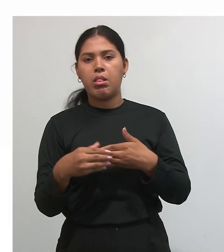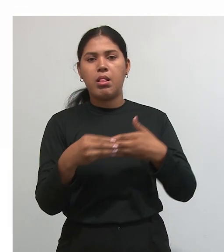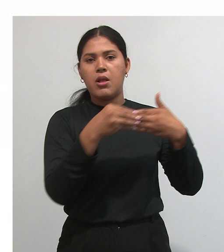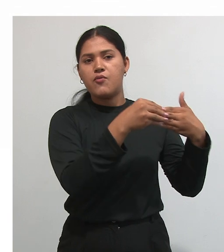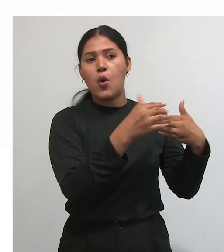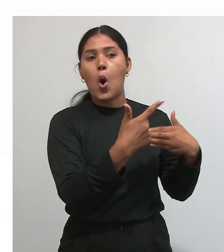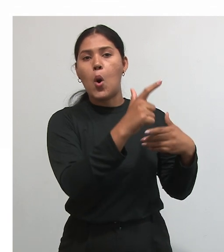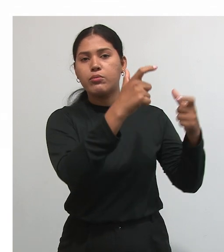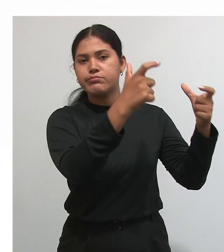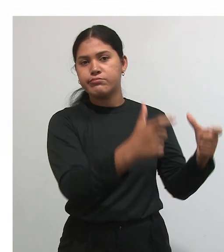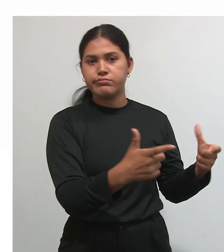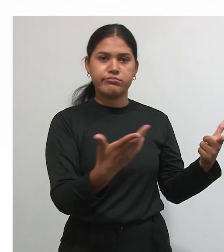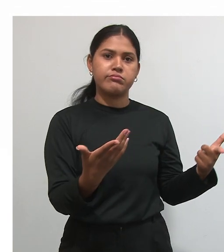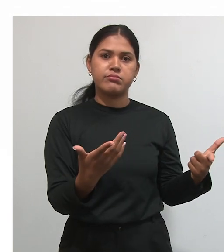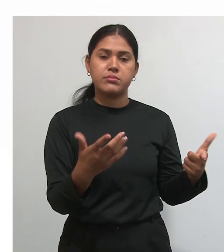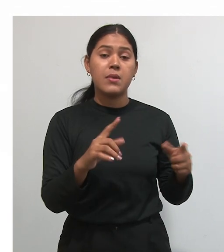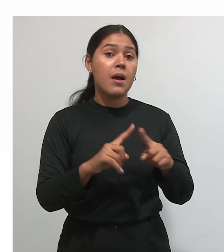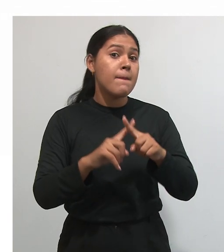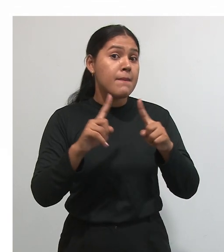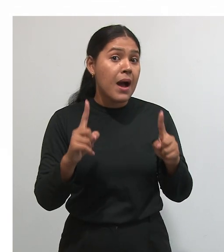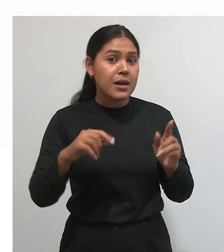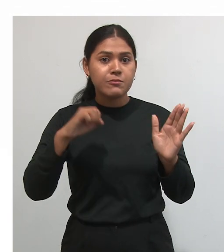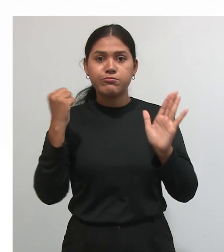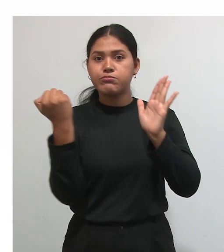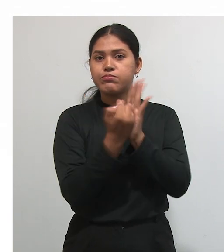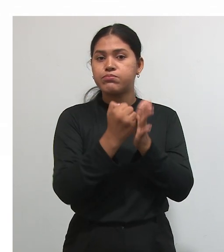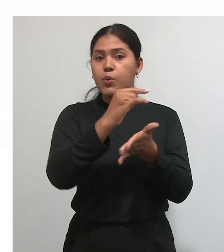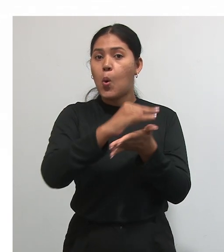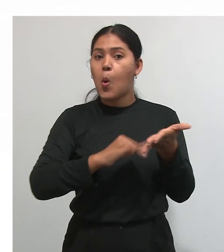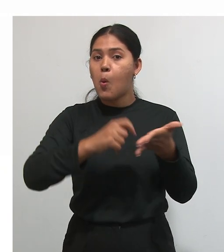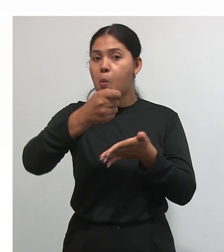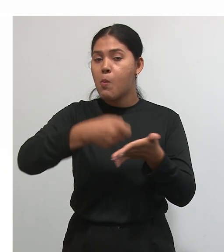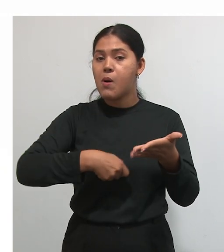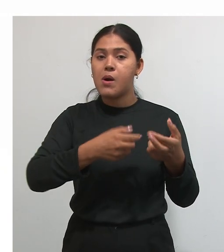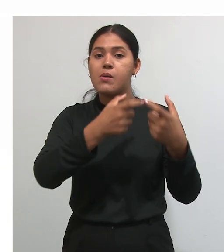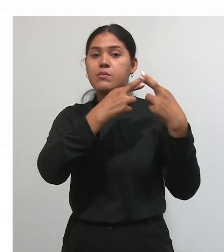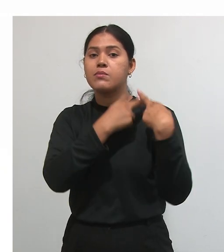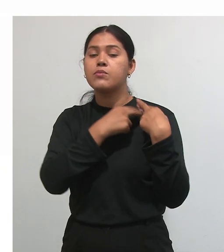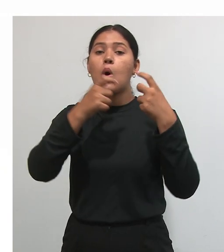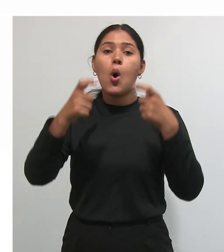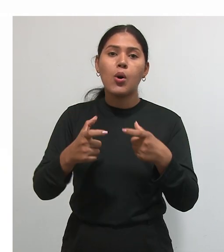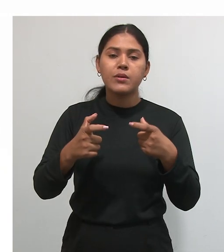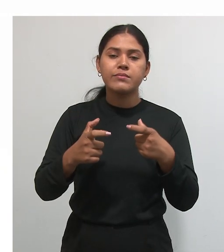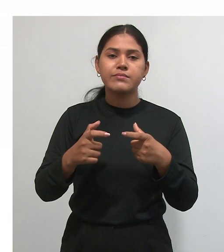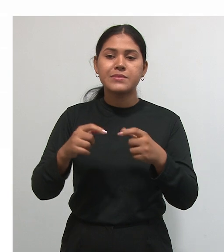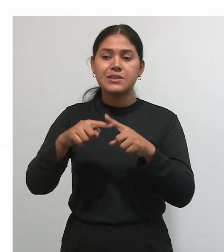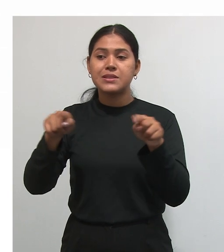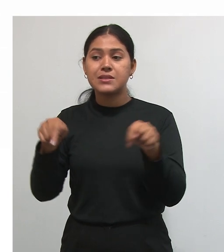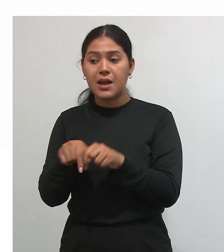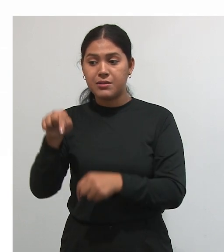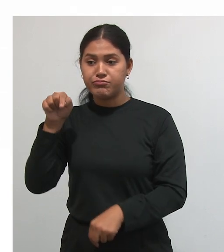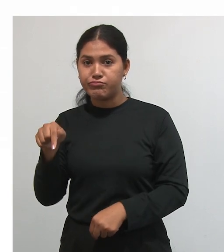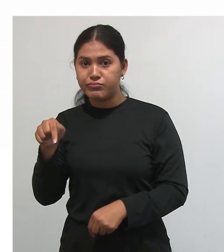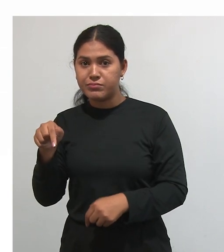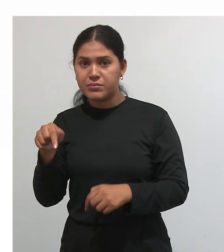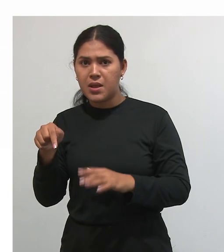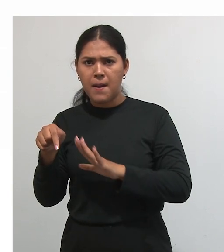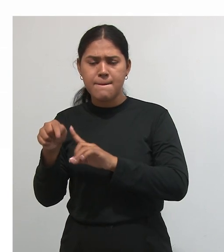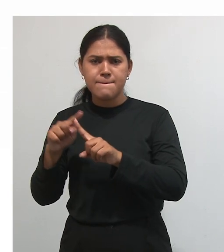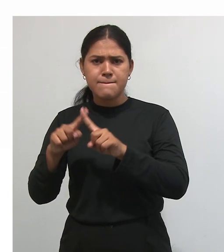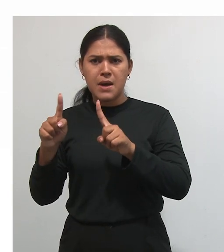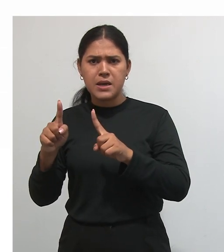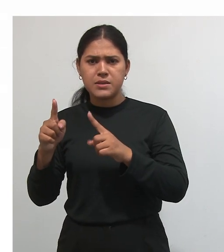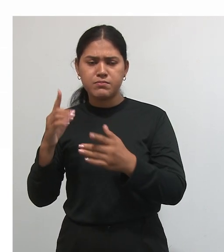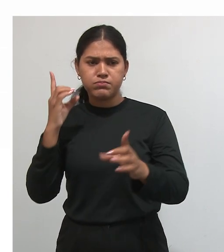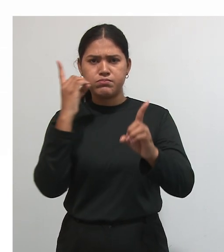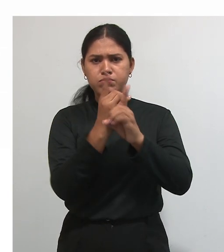levou esse bem para outra sala, sendo que o registro, né, estava como se estivesse na sala B e quando foi